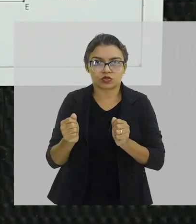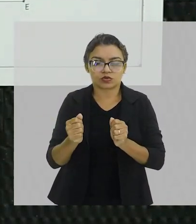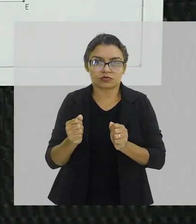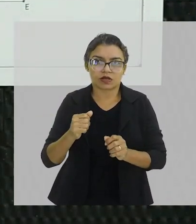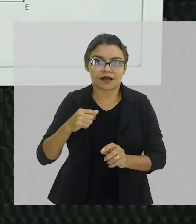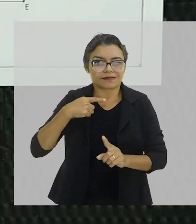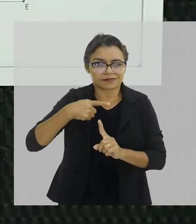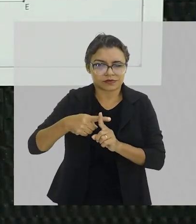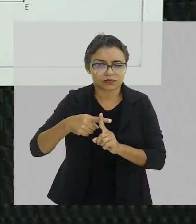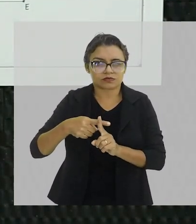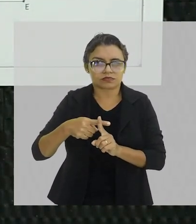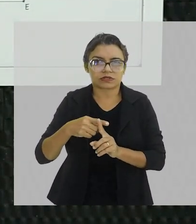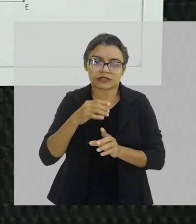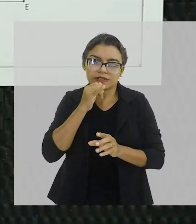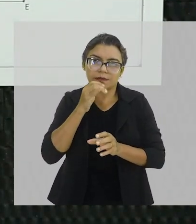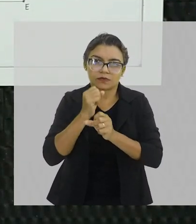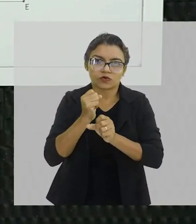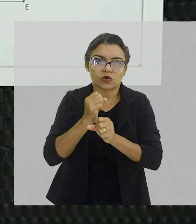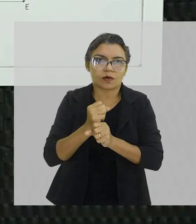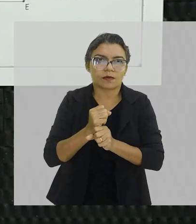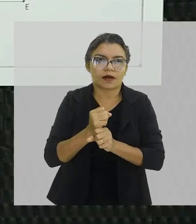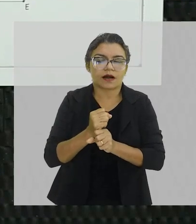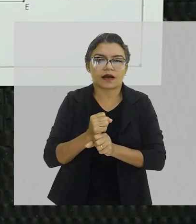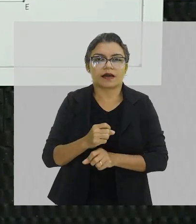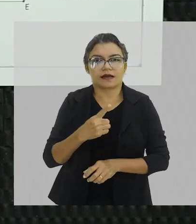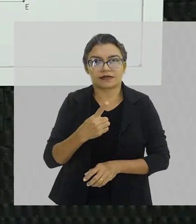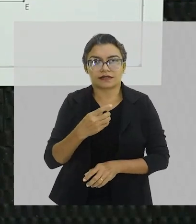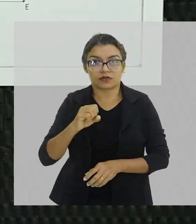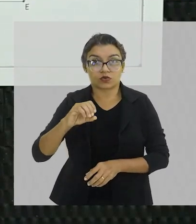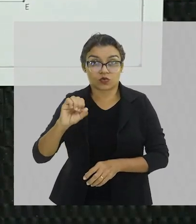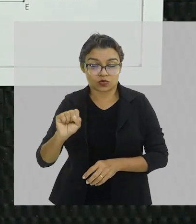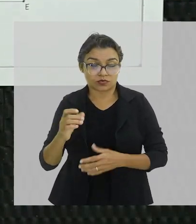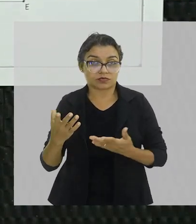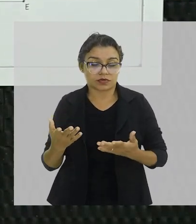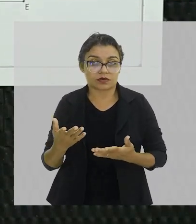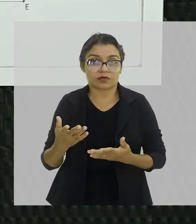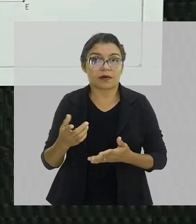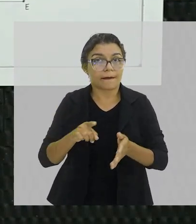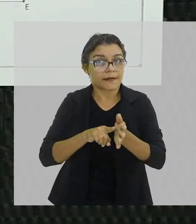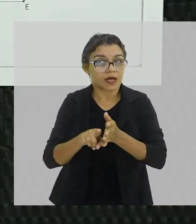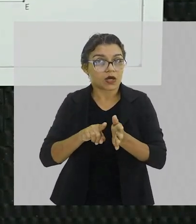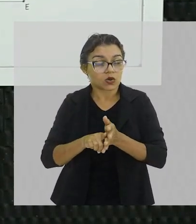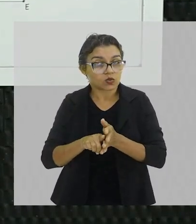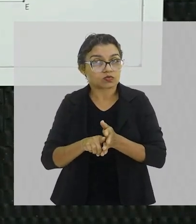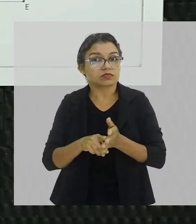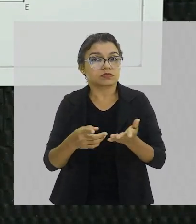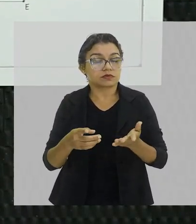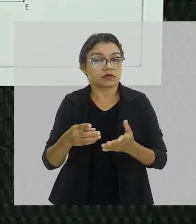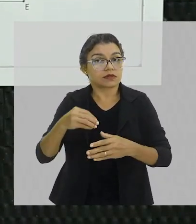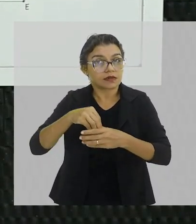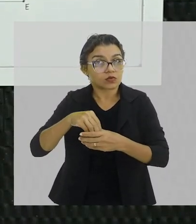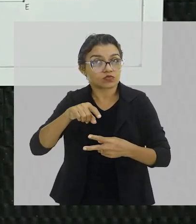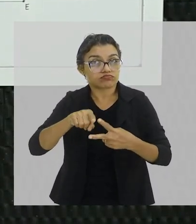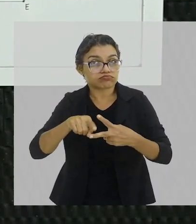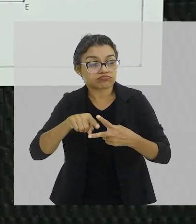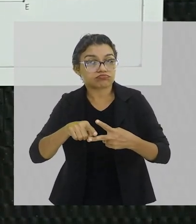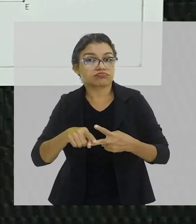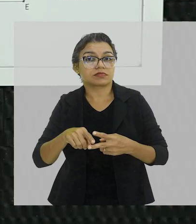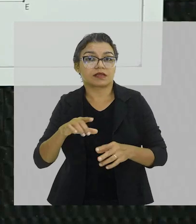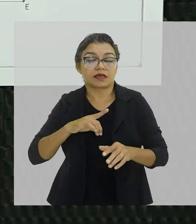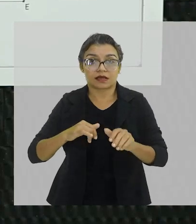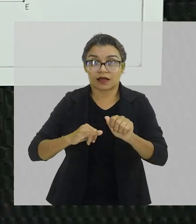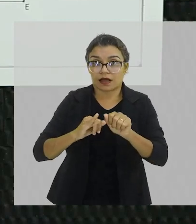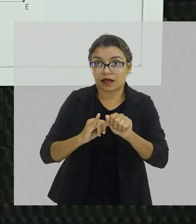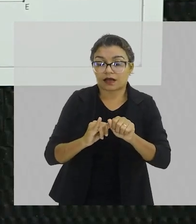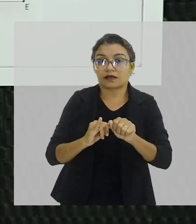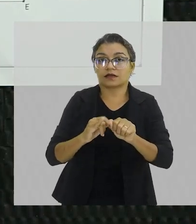de um polígono. Certo? Então, questãozinha também de pouca conta, né? A gente calculou esse ângulo interno. Viu a questão do